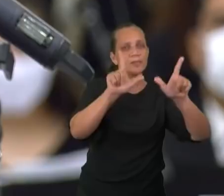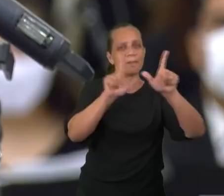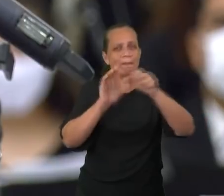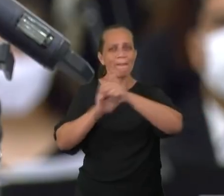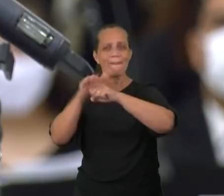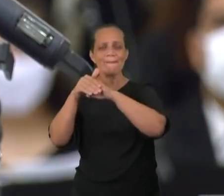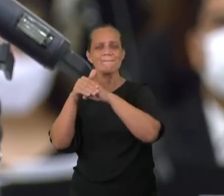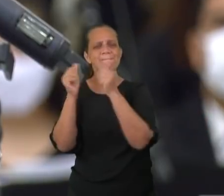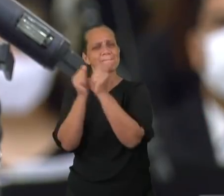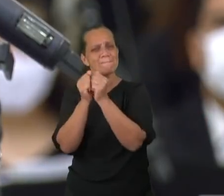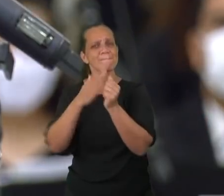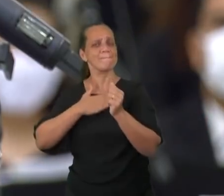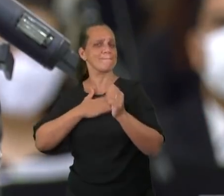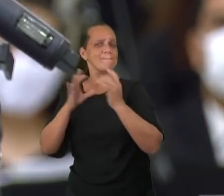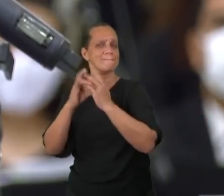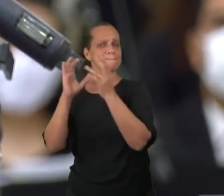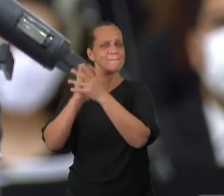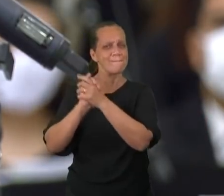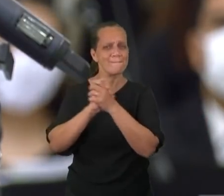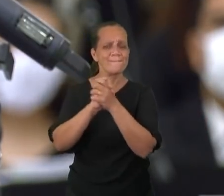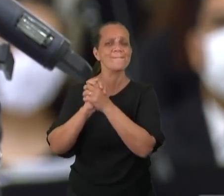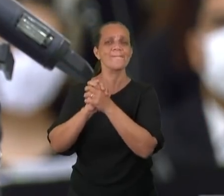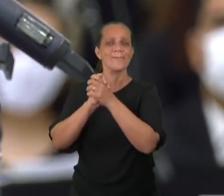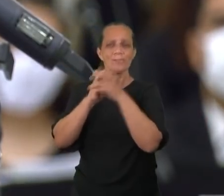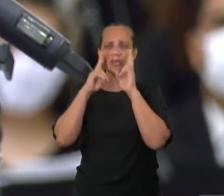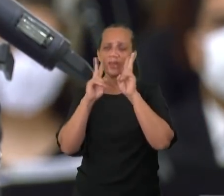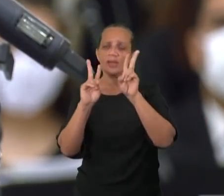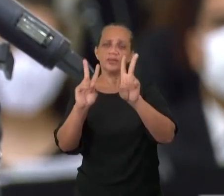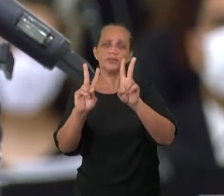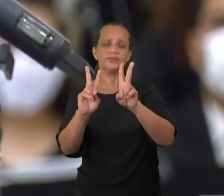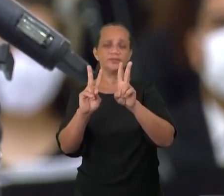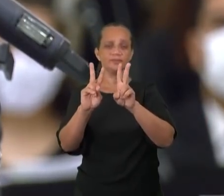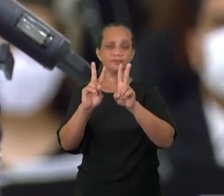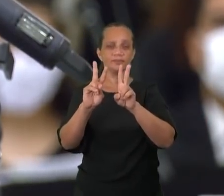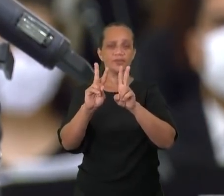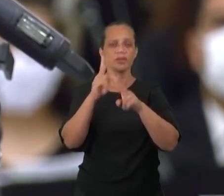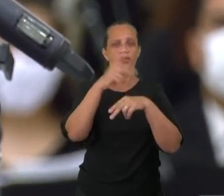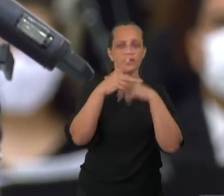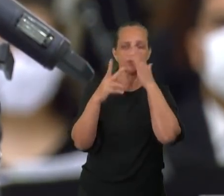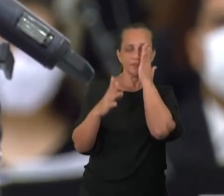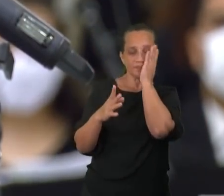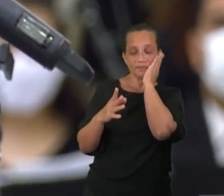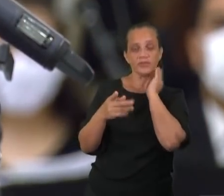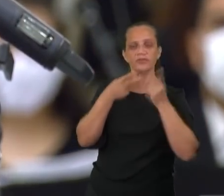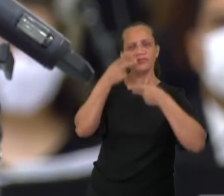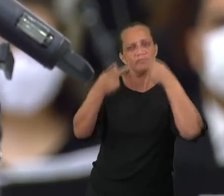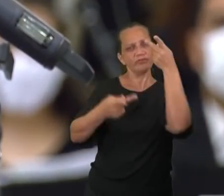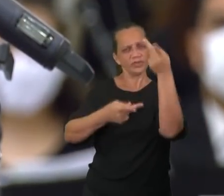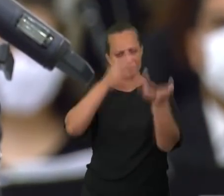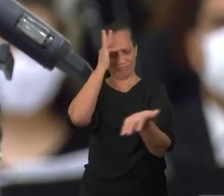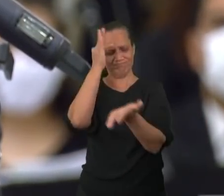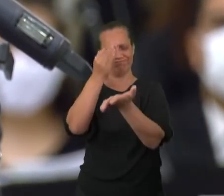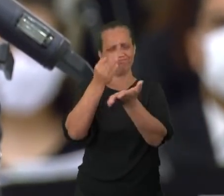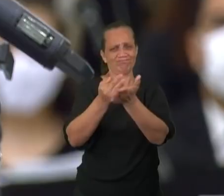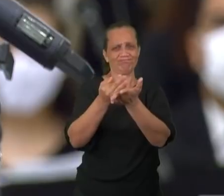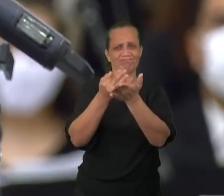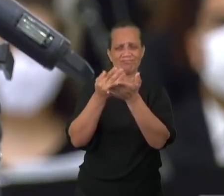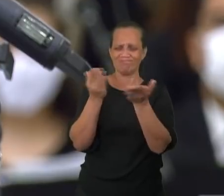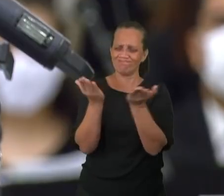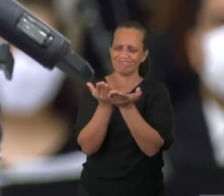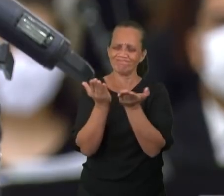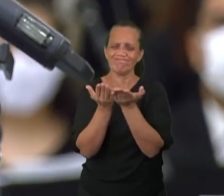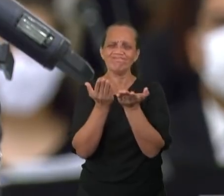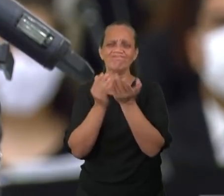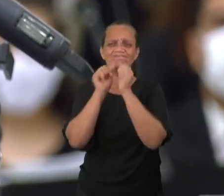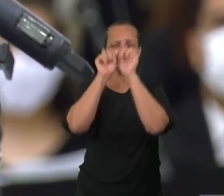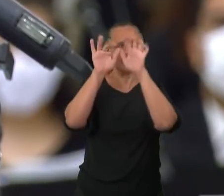com a Ana e a gente lá cultuando aqui, né? A escola bíblica, e o pregador na noite estava falando sobre fé. E era uma palavra abençoada. E no